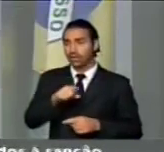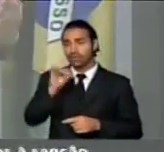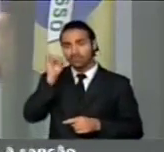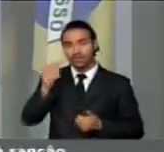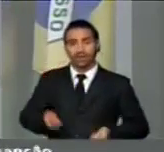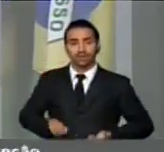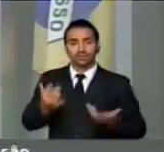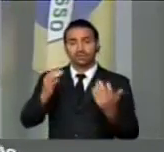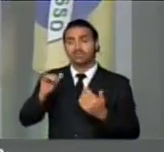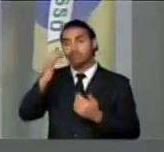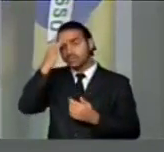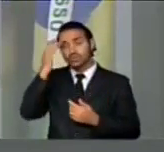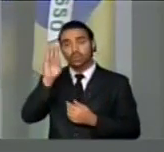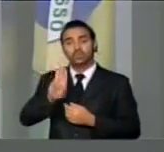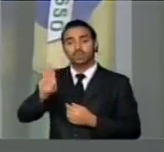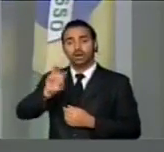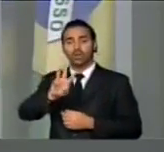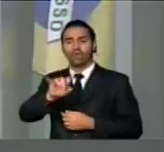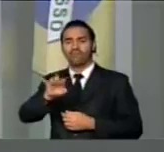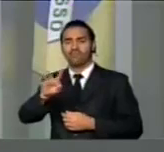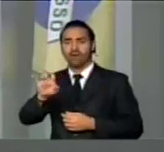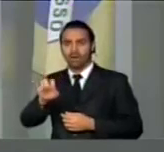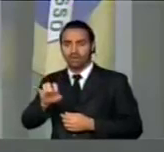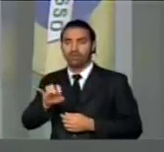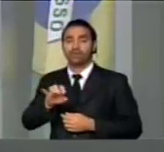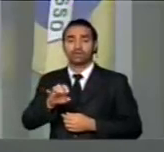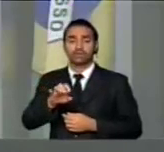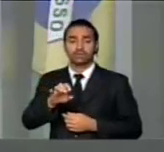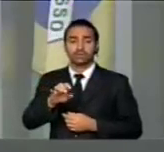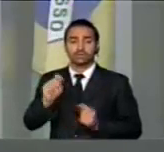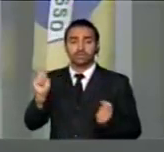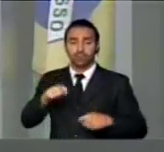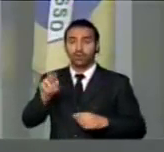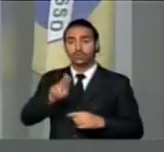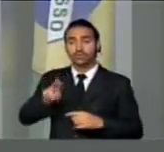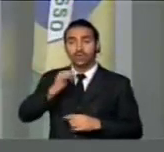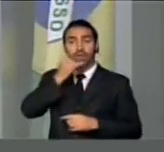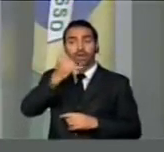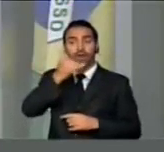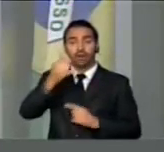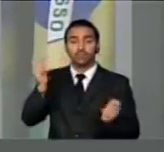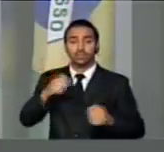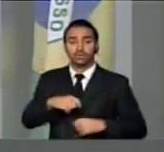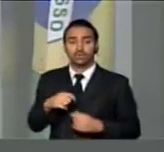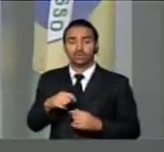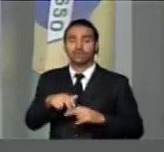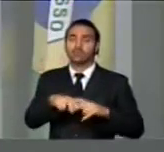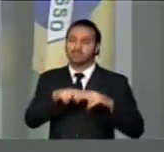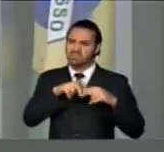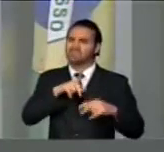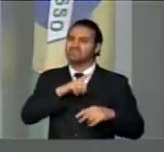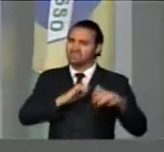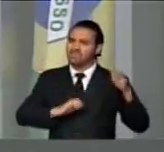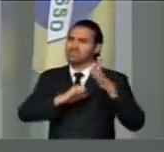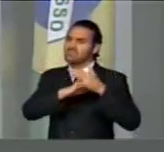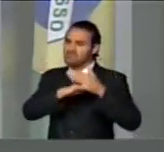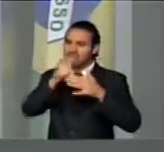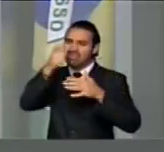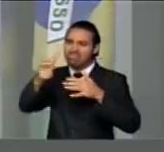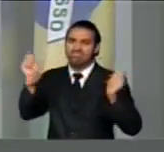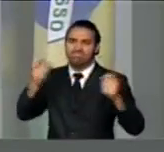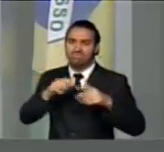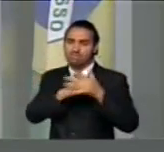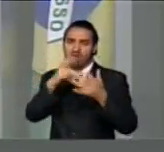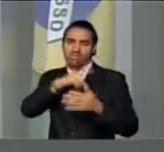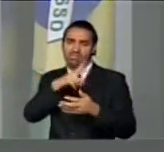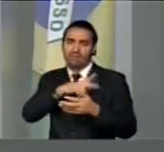por exemplo, Wi-Fi, usa a internet pública, a telefonia. E aí tem o dedo dos monopólios, tem o dedo dos